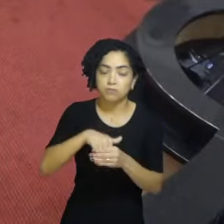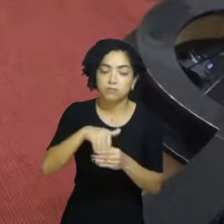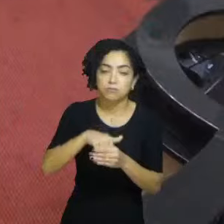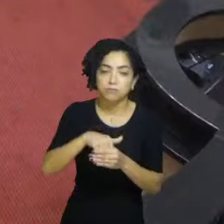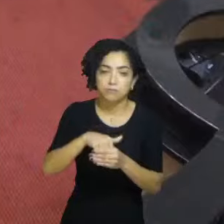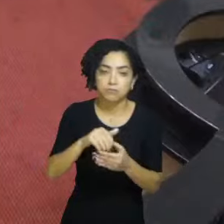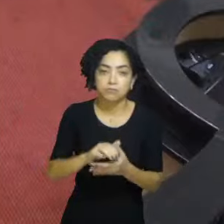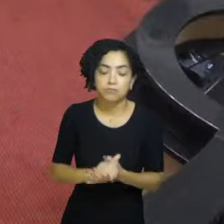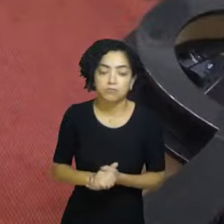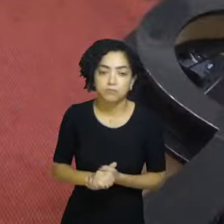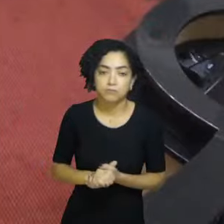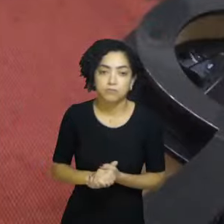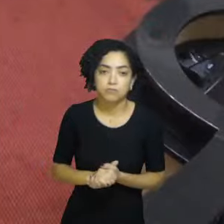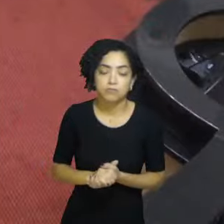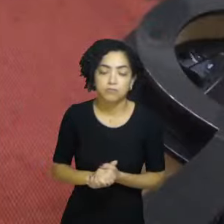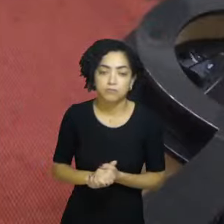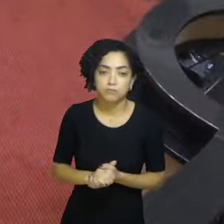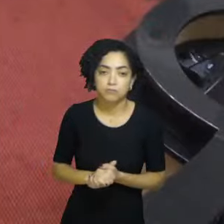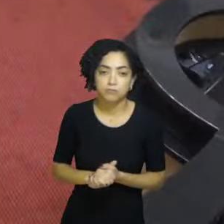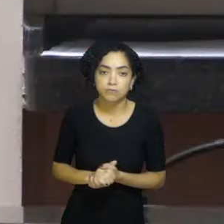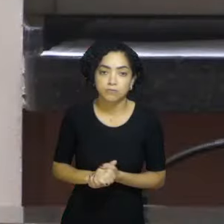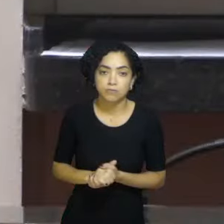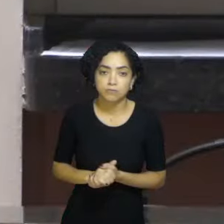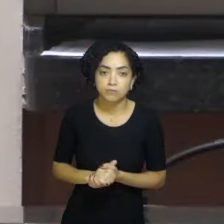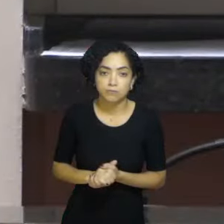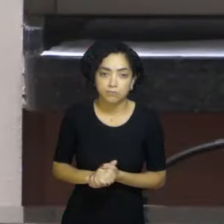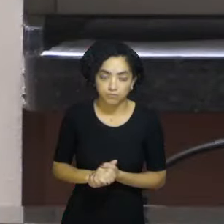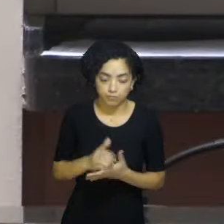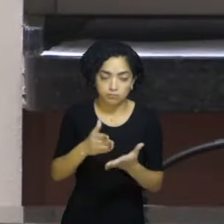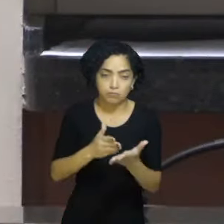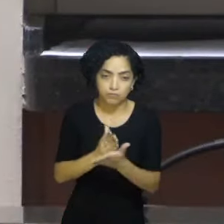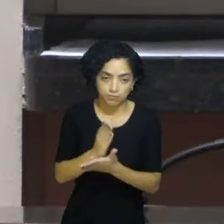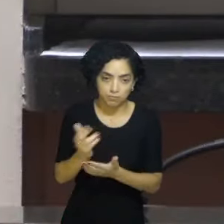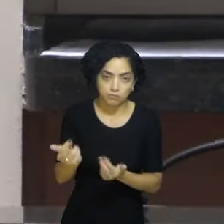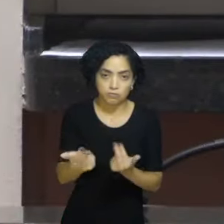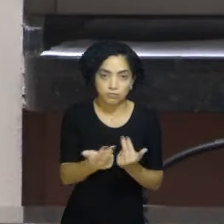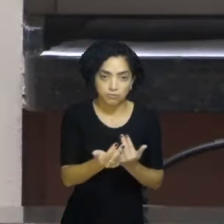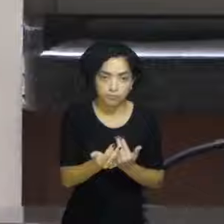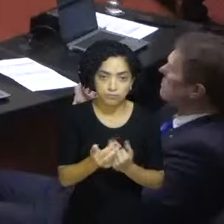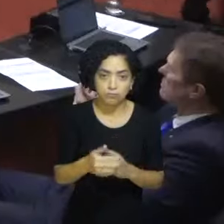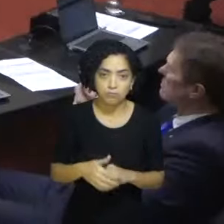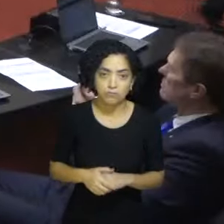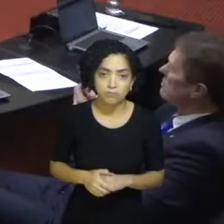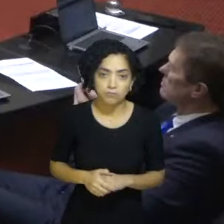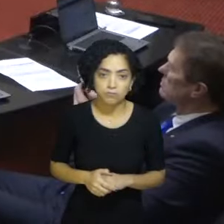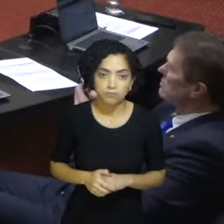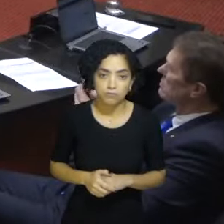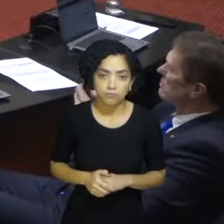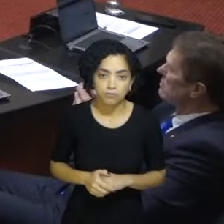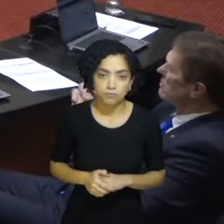votação. Deputados que aprovam, permaneçam como se encontram. Aprovado por unanimidade.